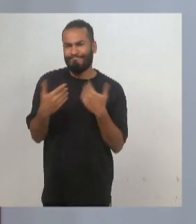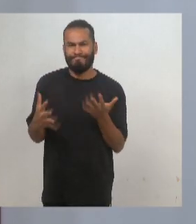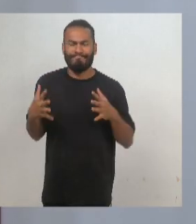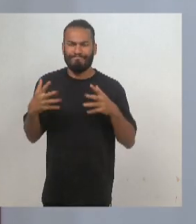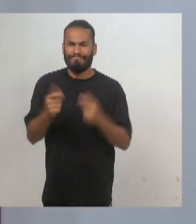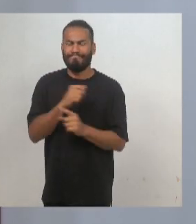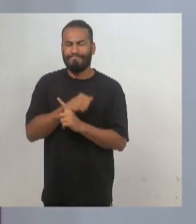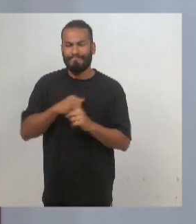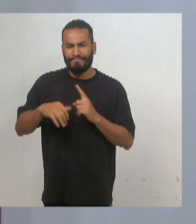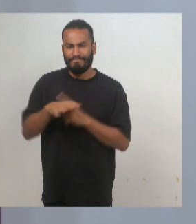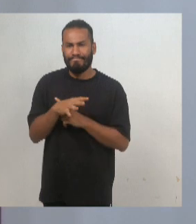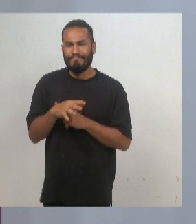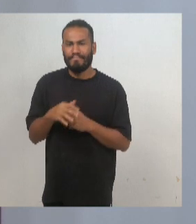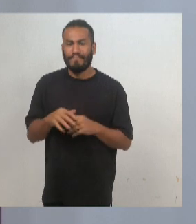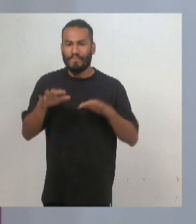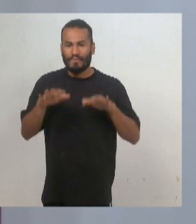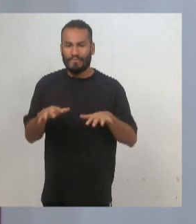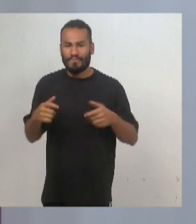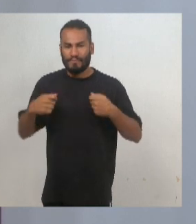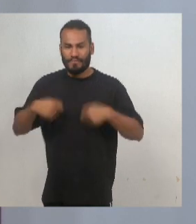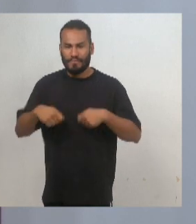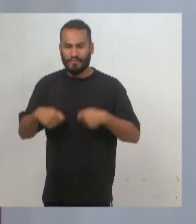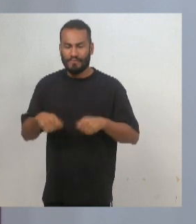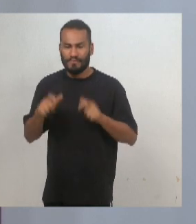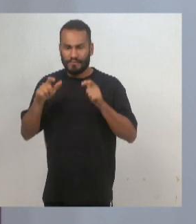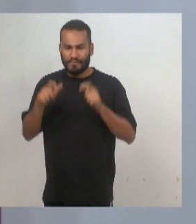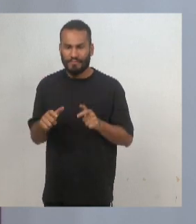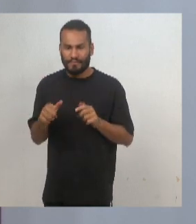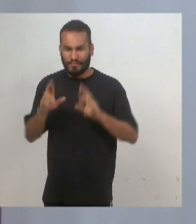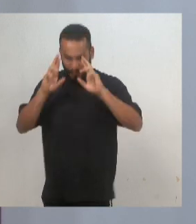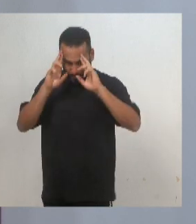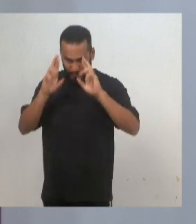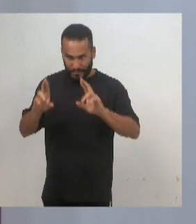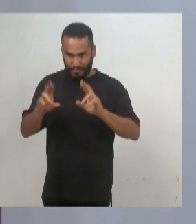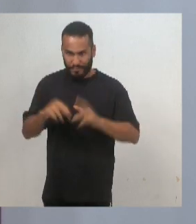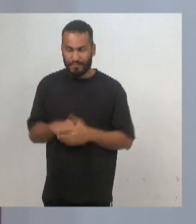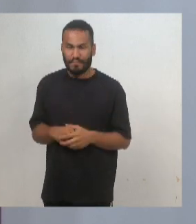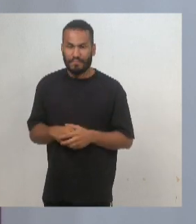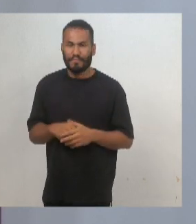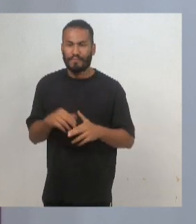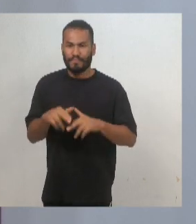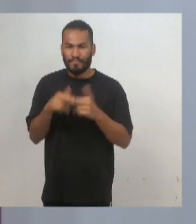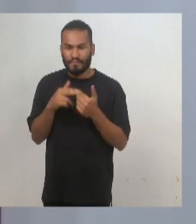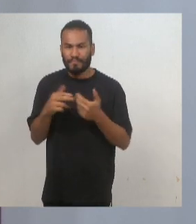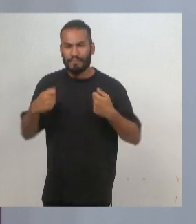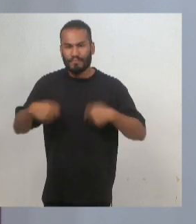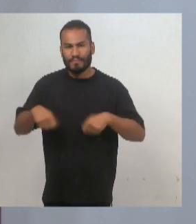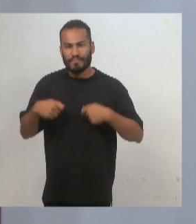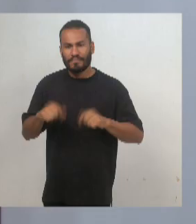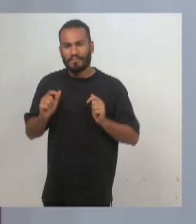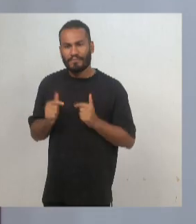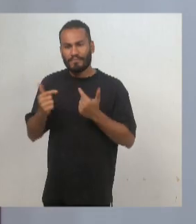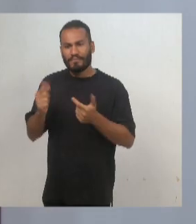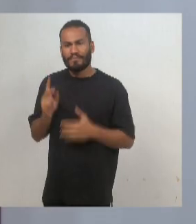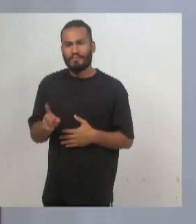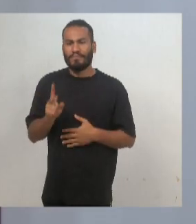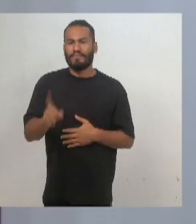a sociedade. Isso precisa dar lugar ao respeito. Por isso, são necessárias ações